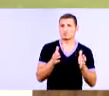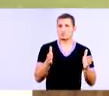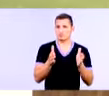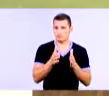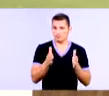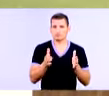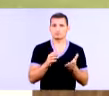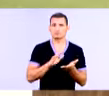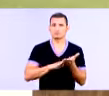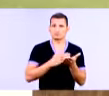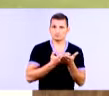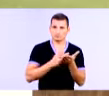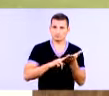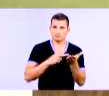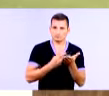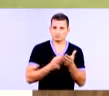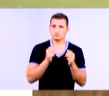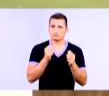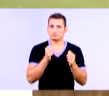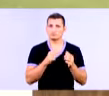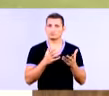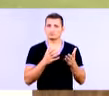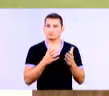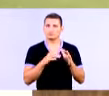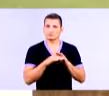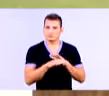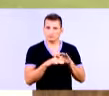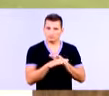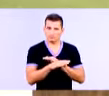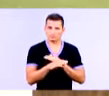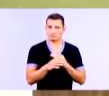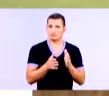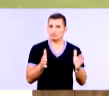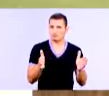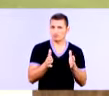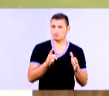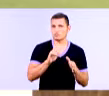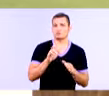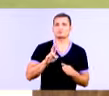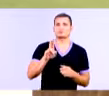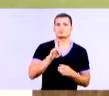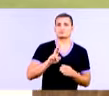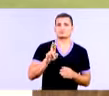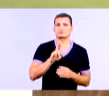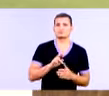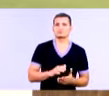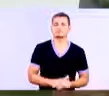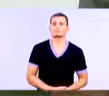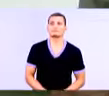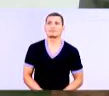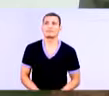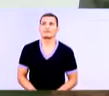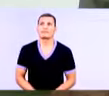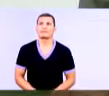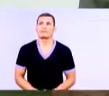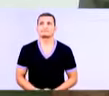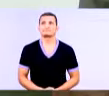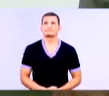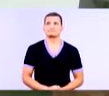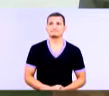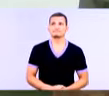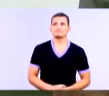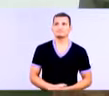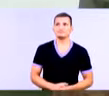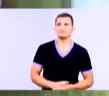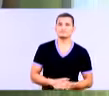o compilador possa reservar de tamanhos muito grandes que não seriam utilizados. Perfeito, gente.